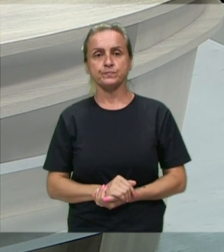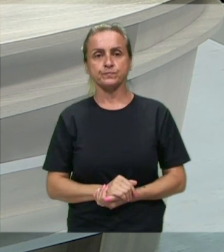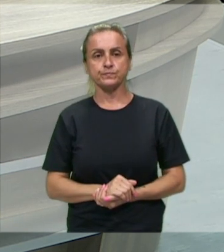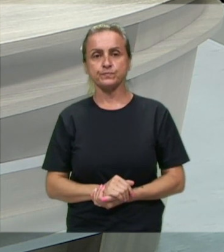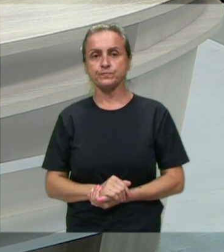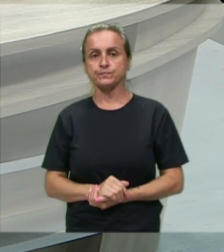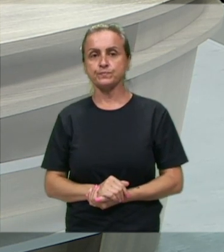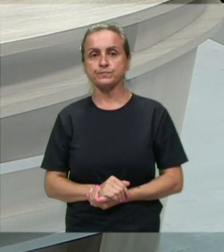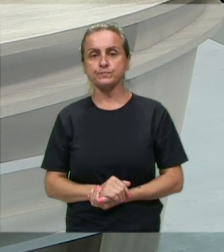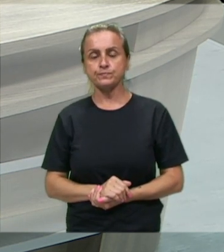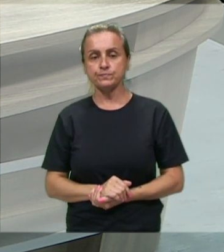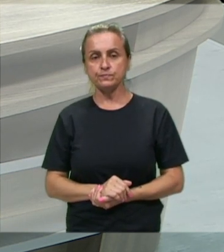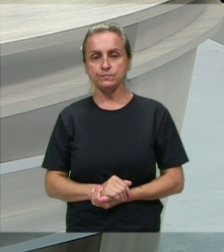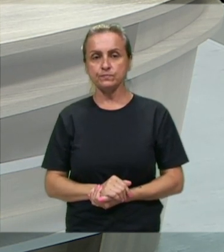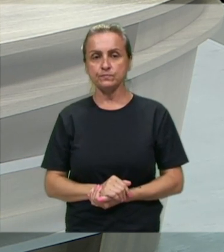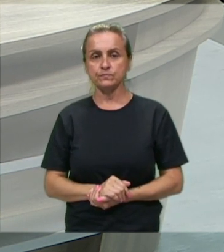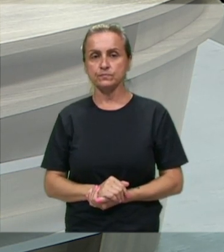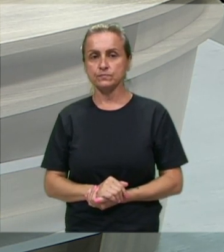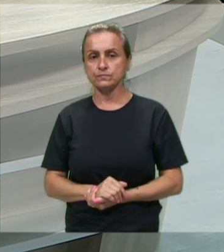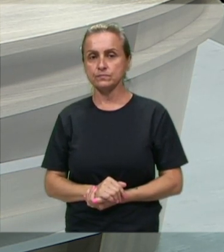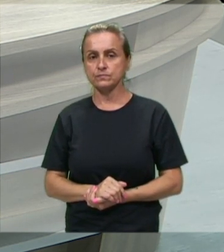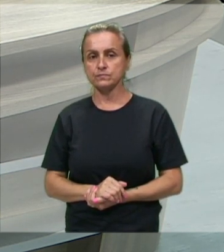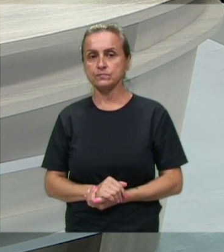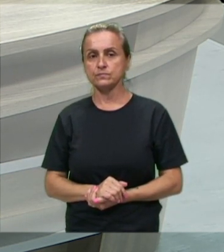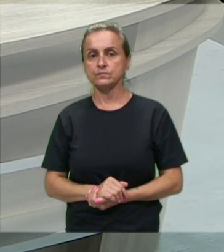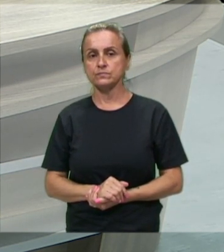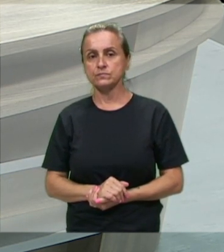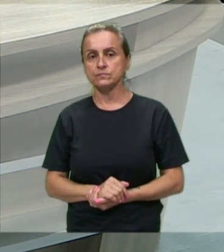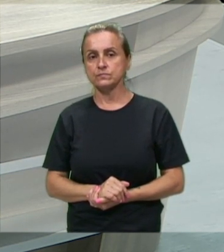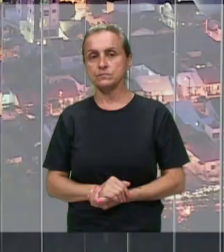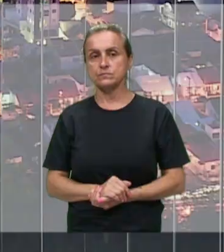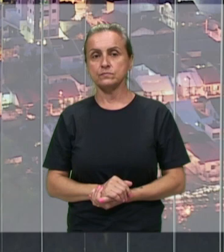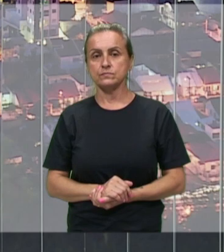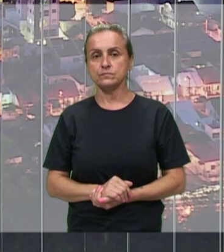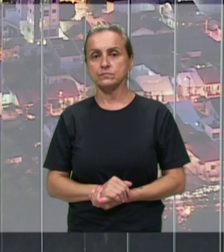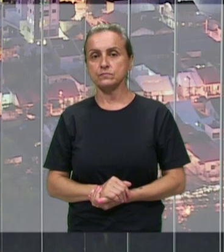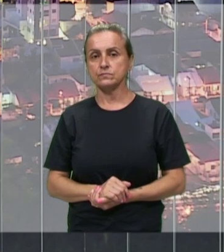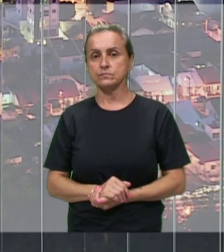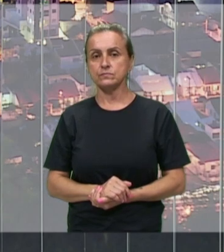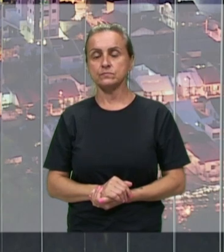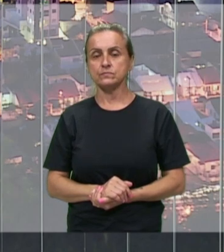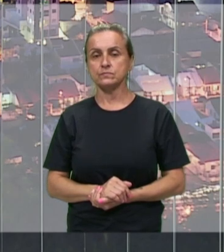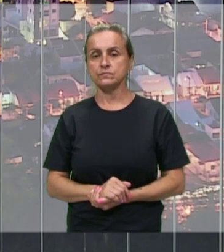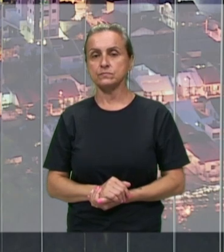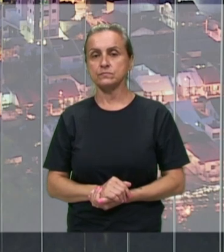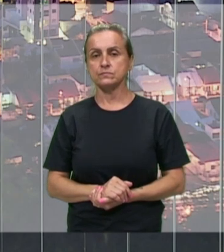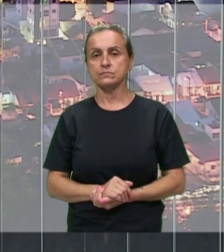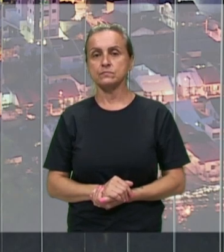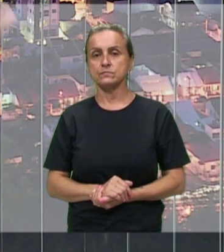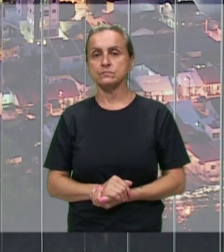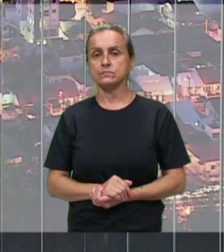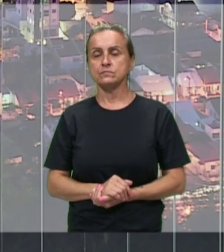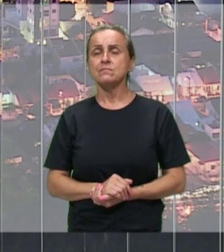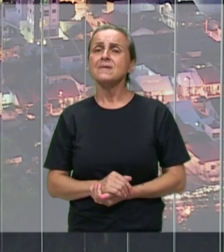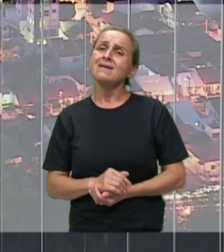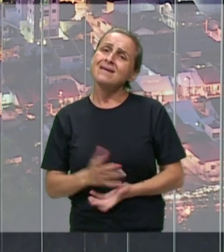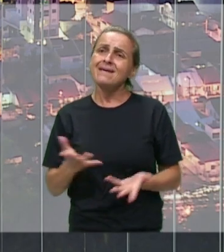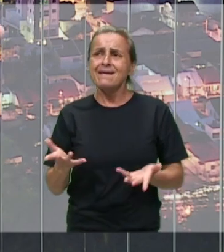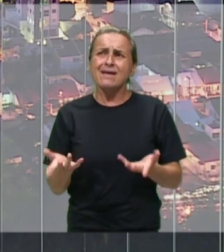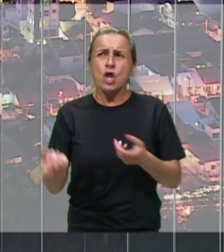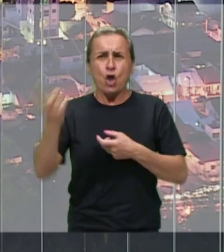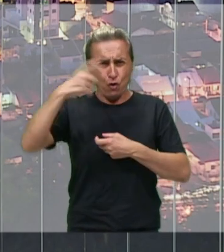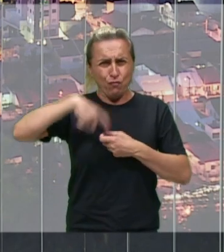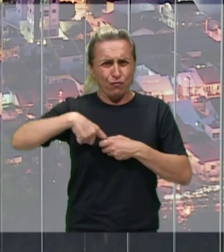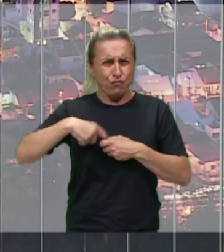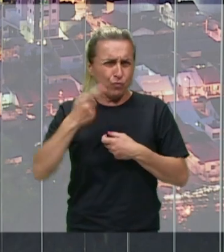relação, por exemplo, a gente vai voltar um pouquinho nesse assunto, que na verdade na pesca parece que está tudo meio ligado, né? O